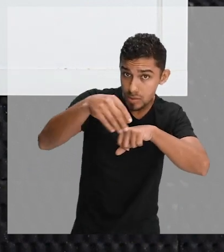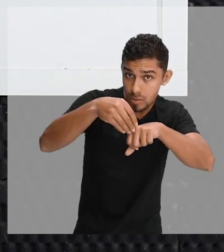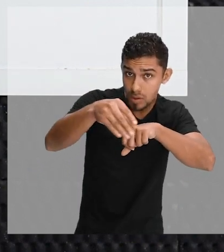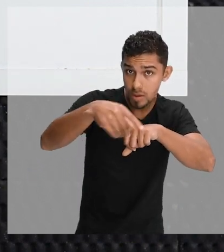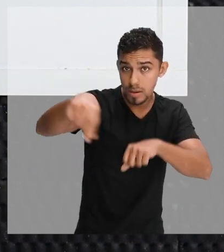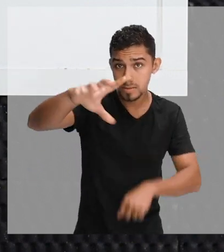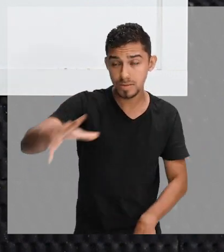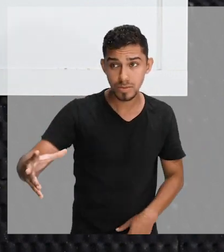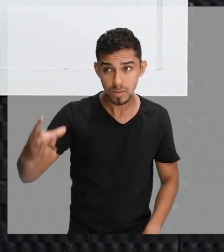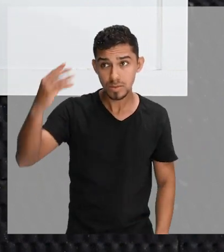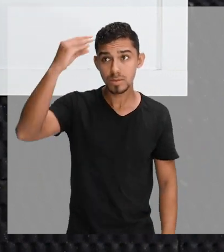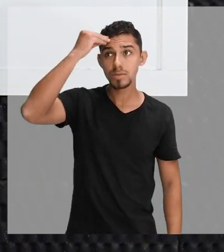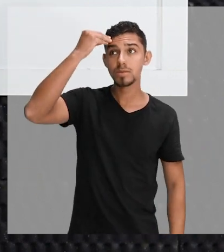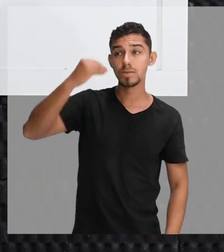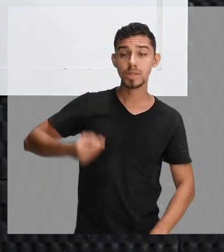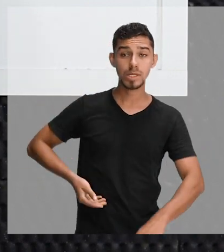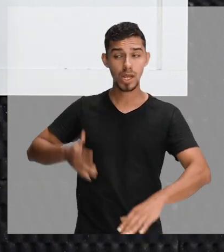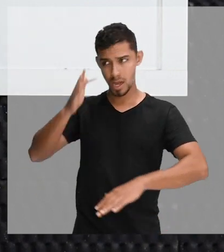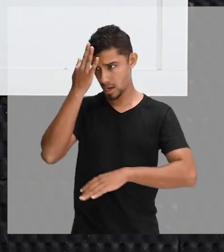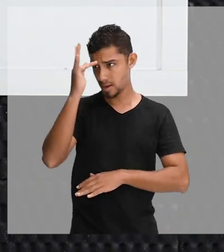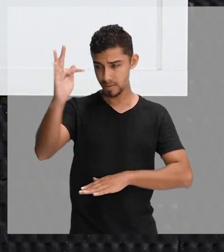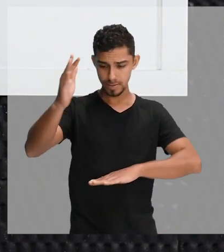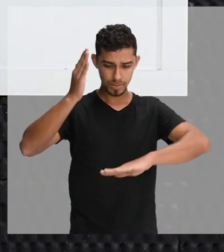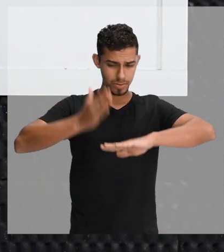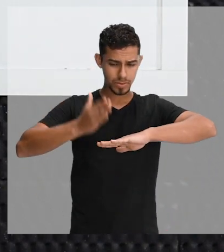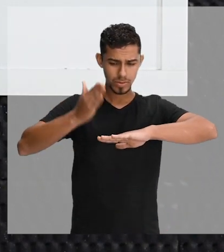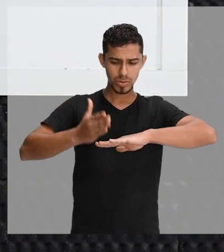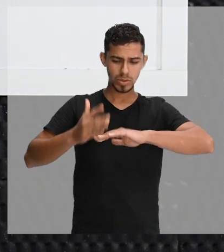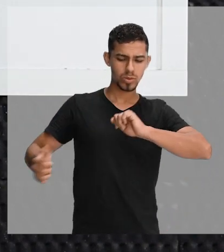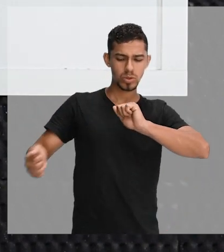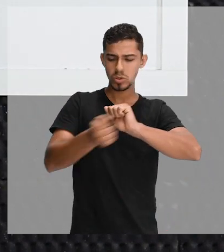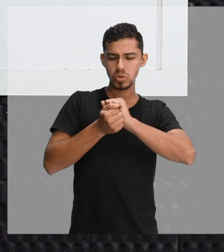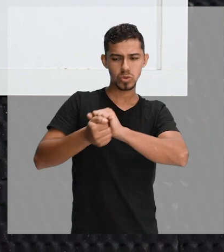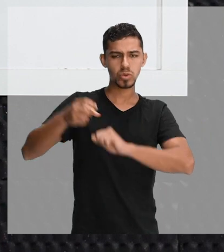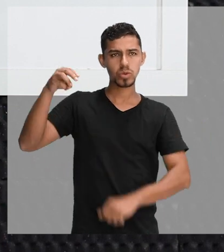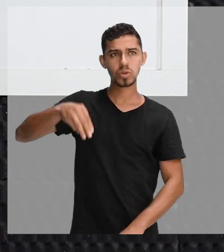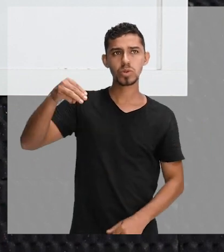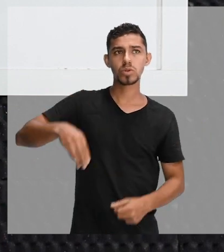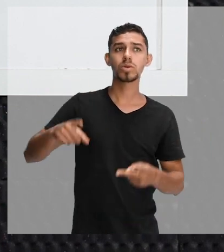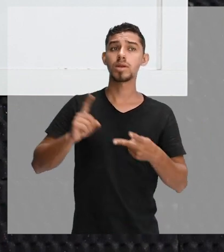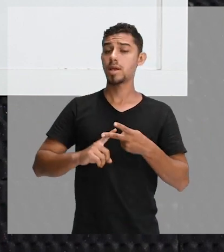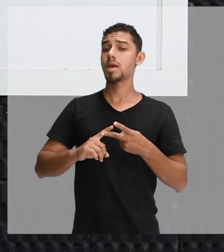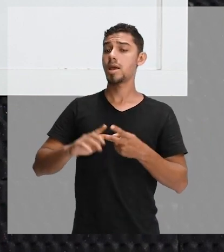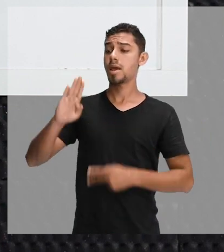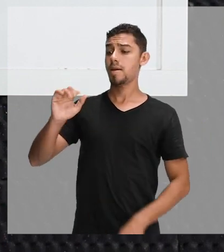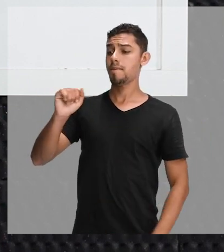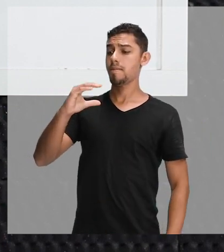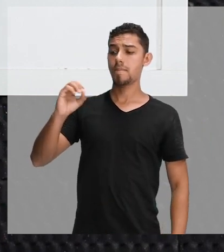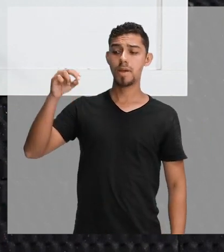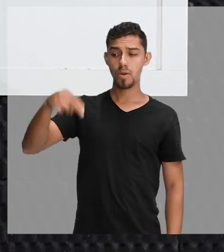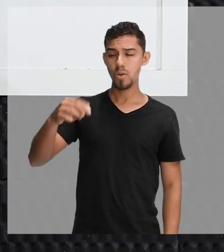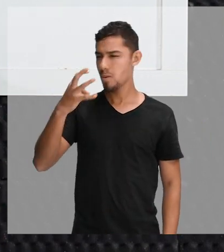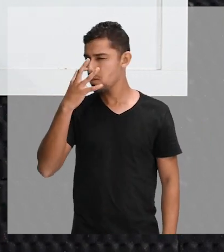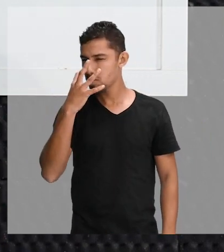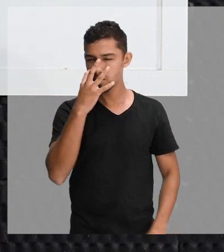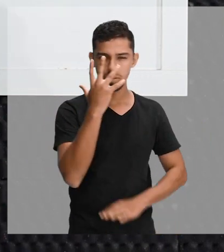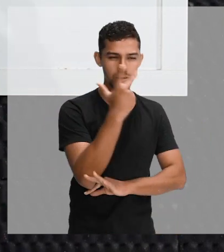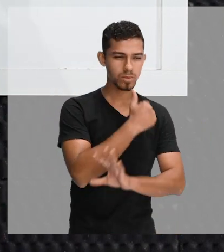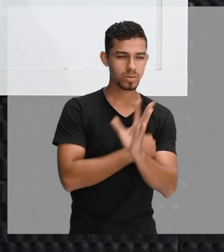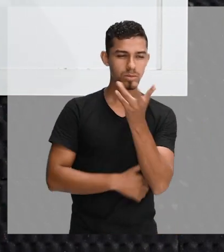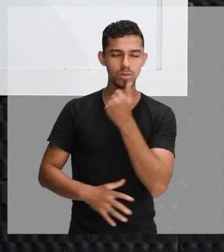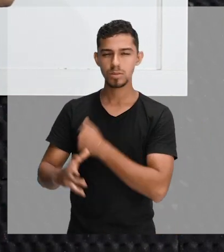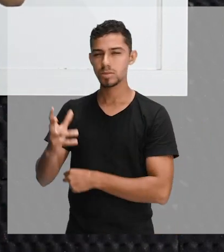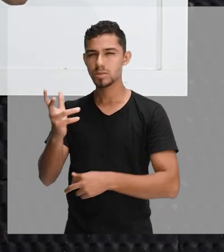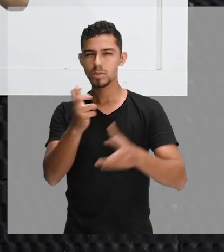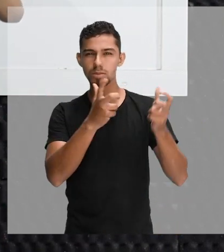olha, para tu entender a filosofia moderna, Galileu com a matematização e Bacon com a observação da natureza são fundamentais. Mas olha só, olha